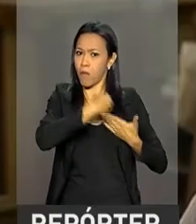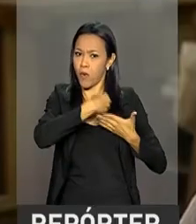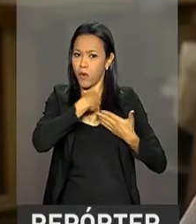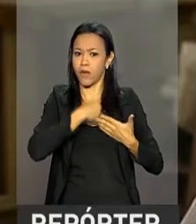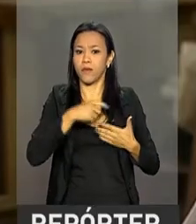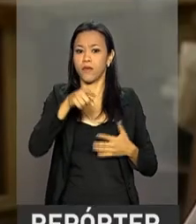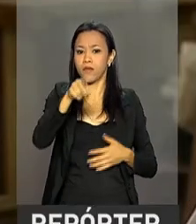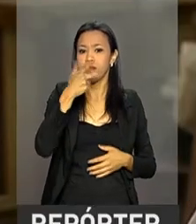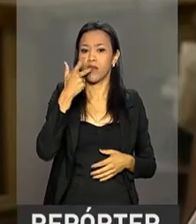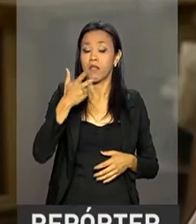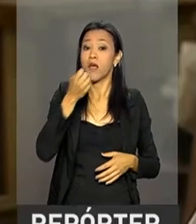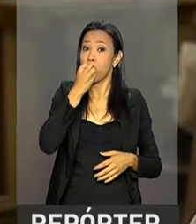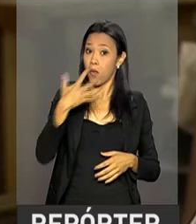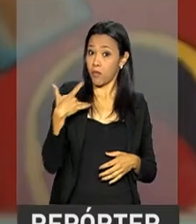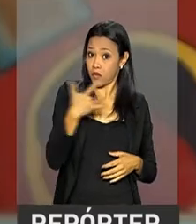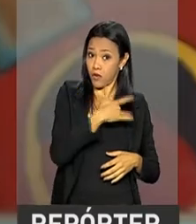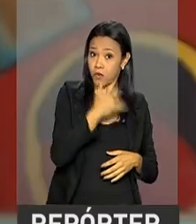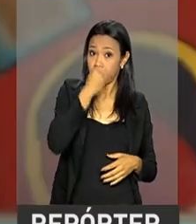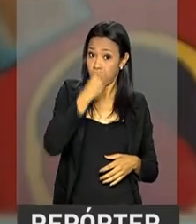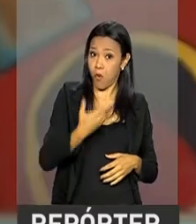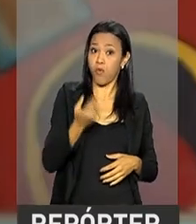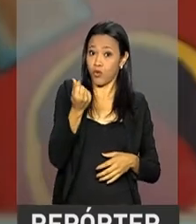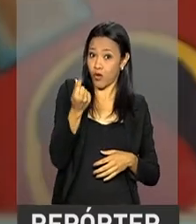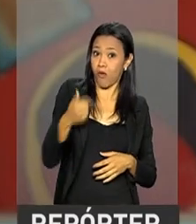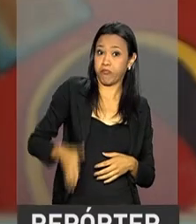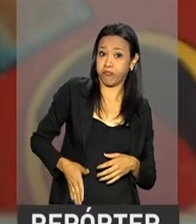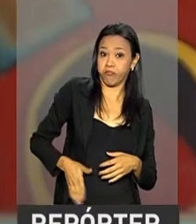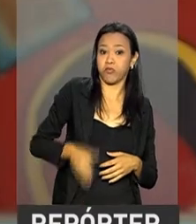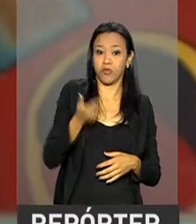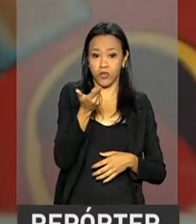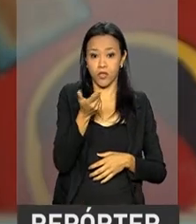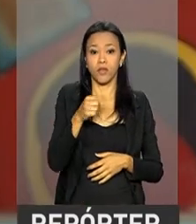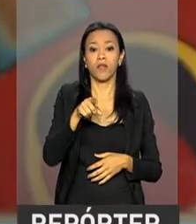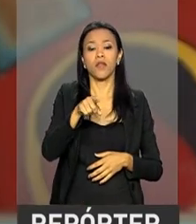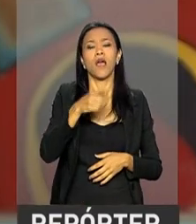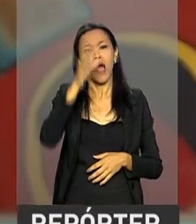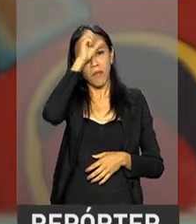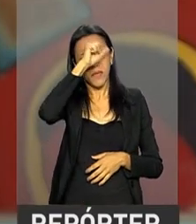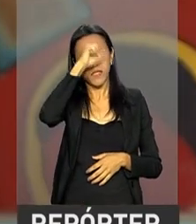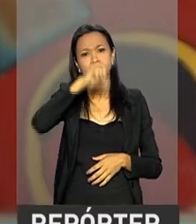saúde, bom para o bolso. E com o trabalho, aprendo a ter mais responsabilidade.